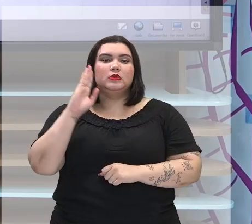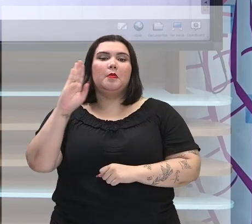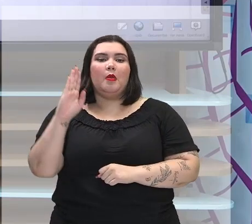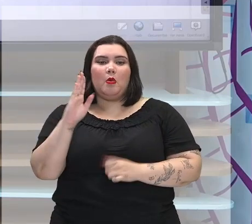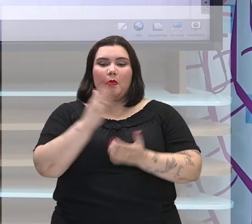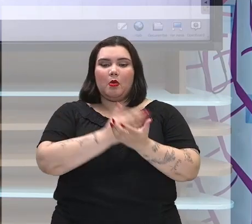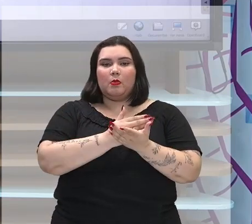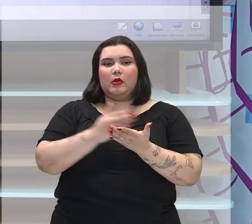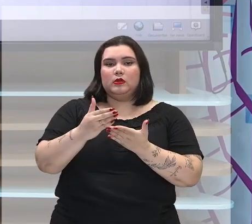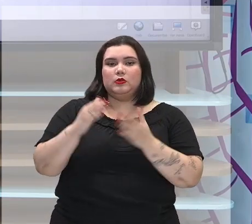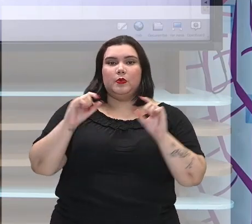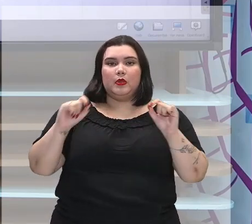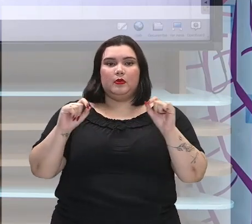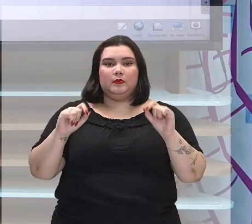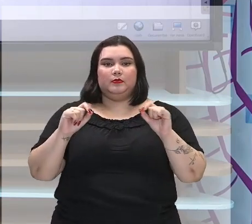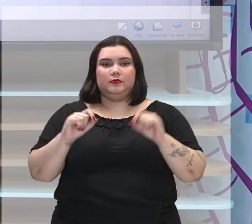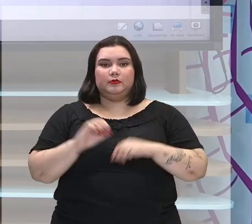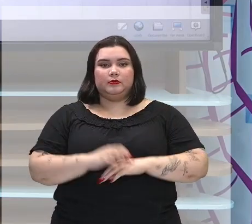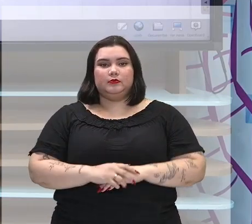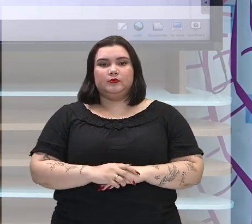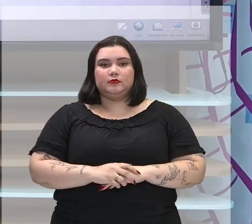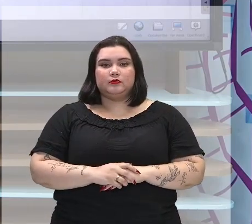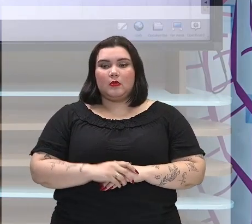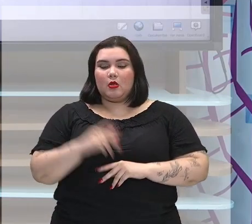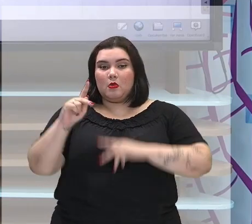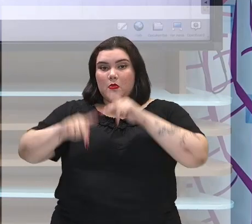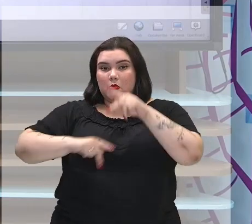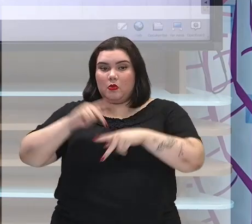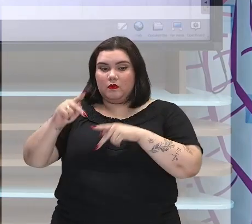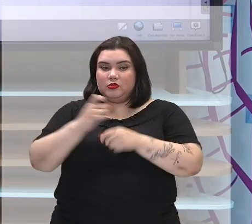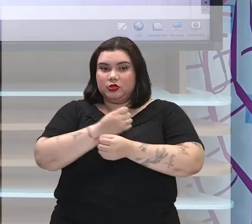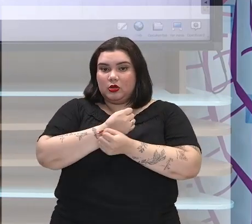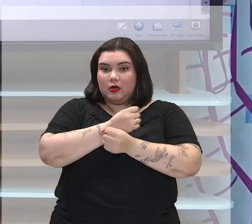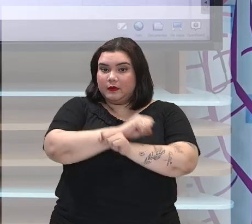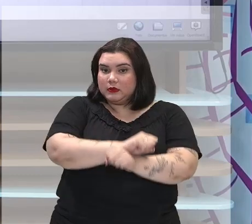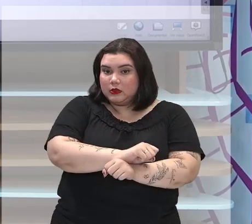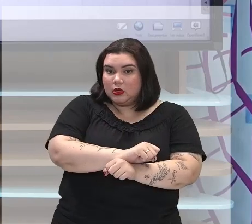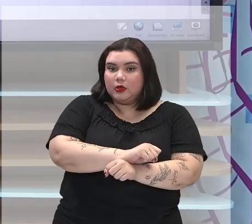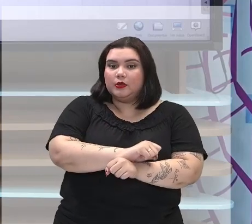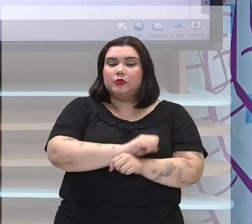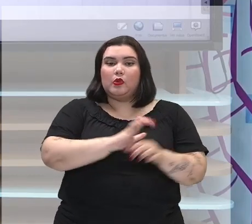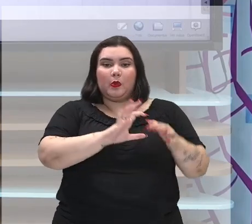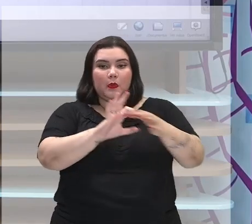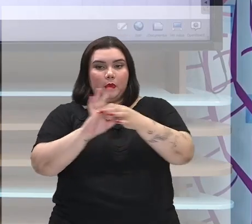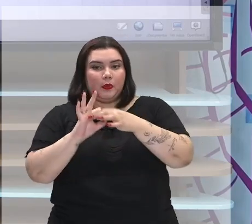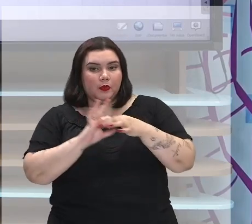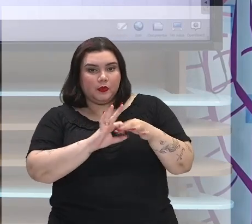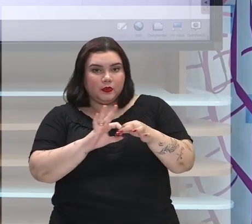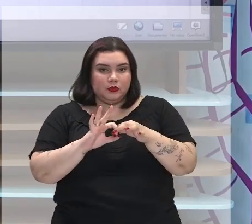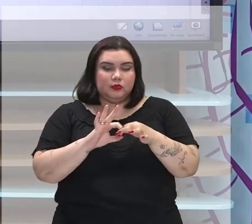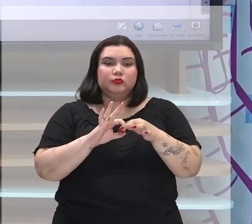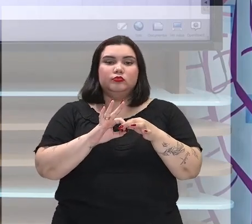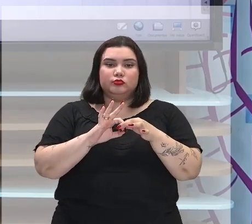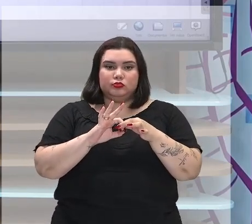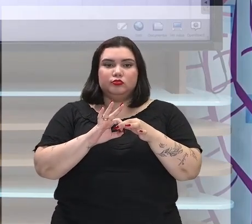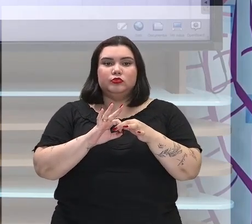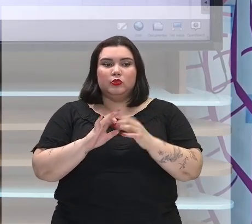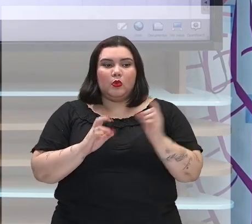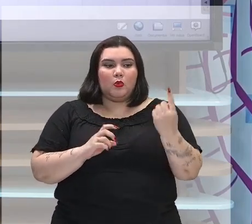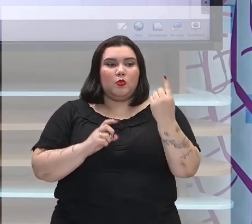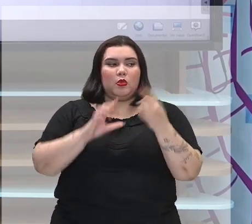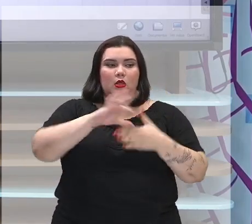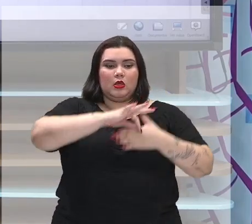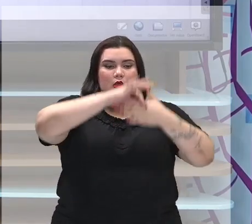para que esse povo escravizado una-se em volta de um líder, que é o